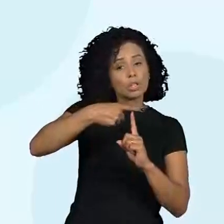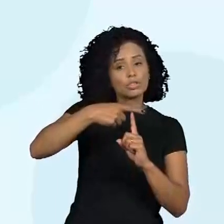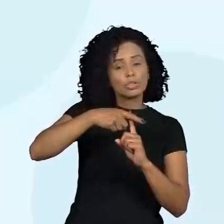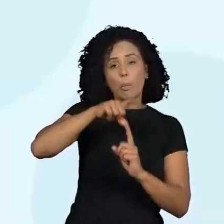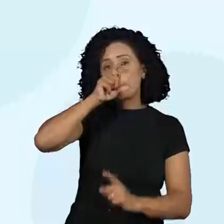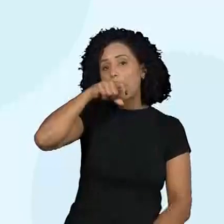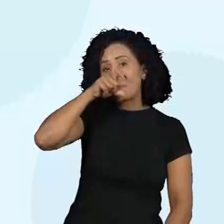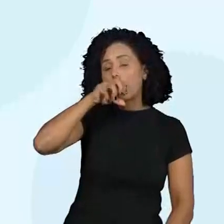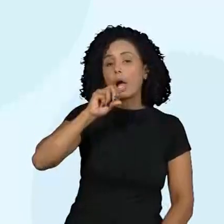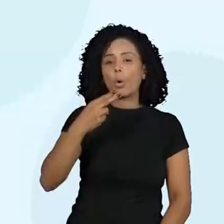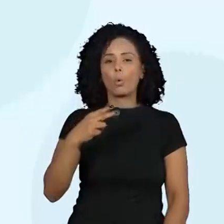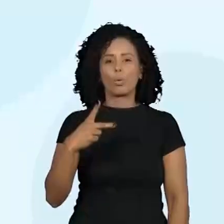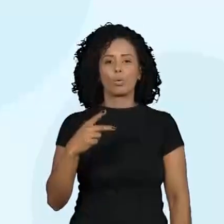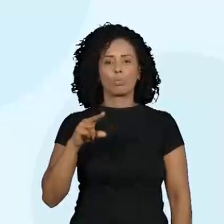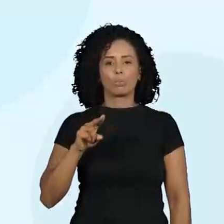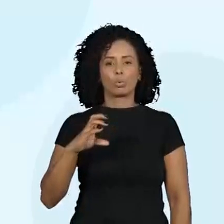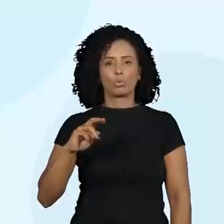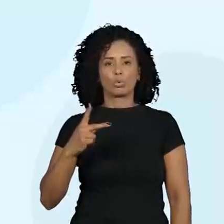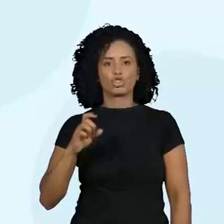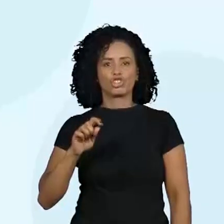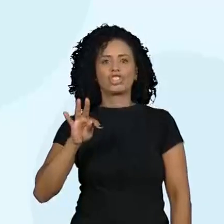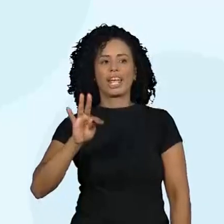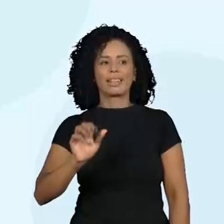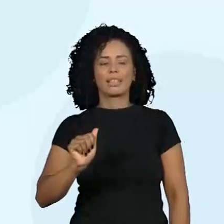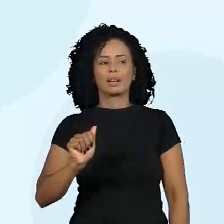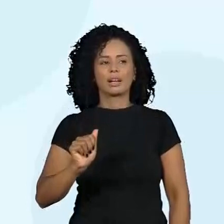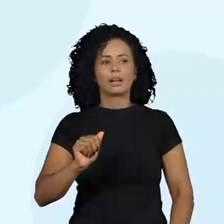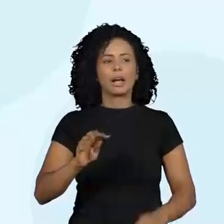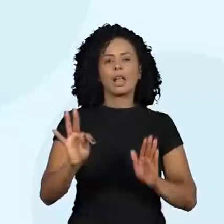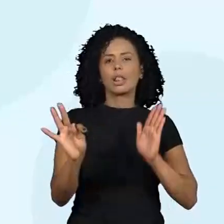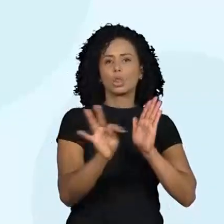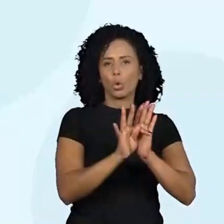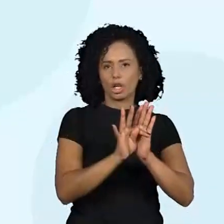pucheta, dependendo, é claro, do tipo de pipa.